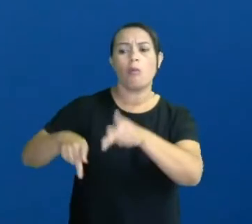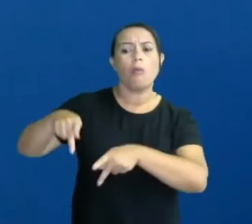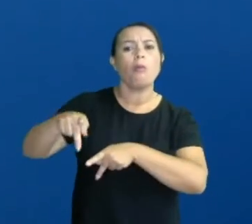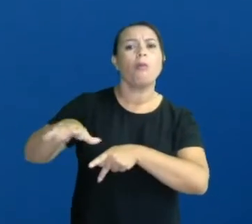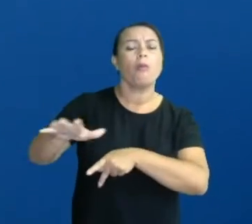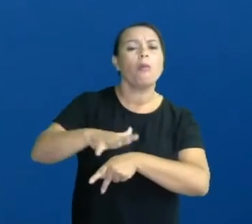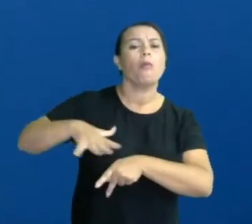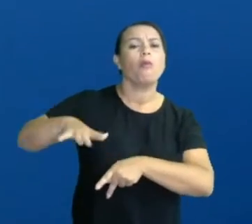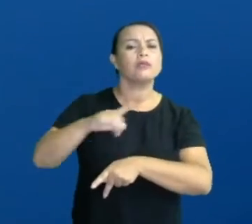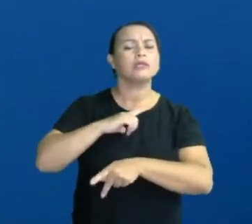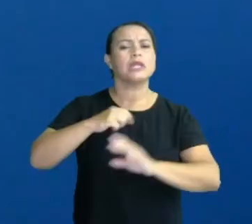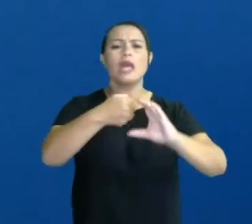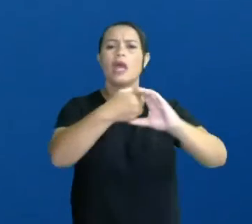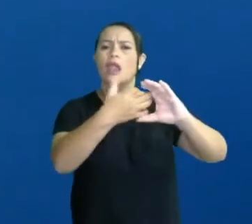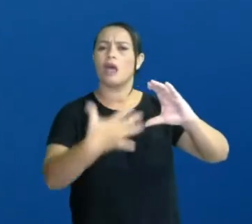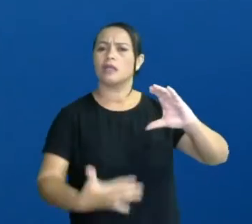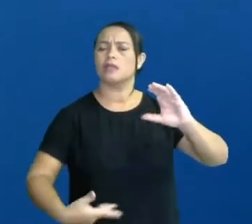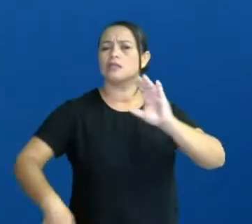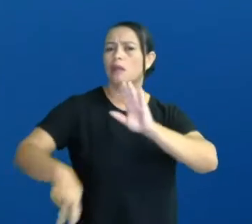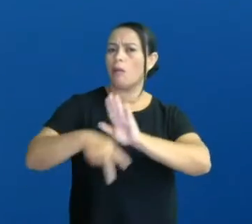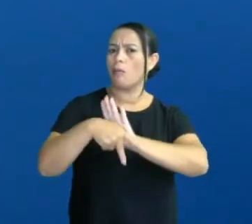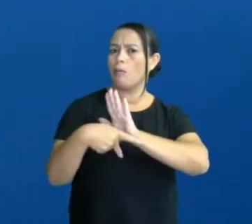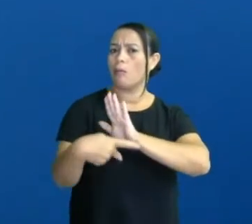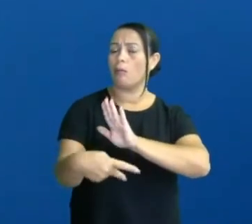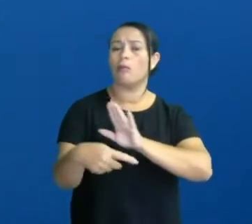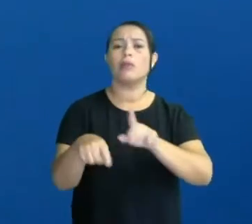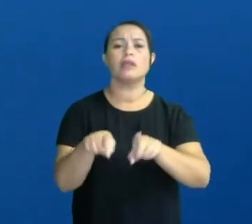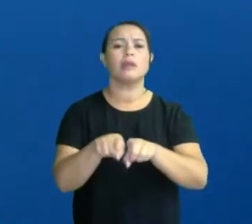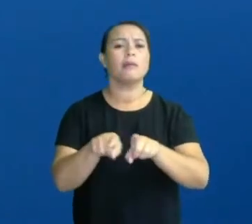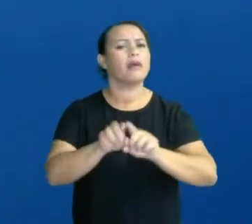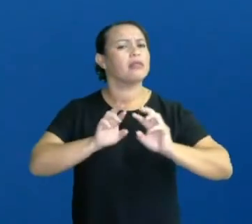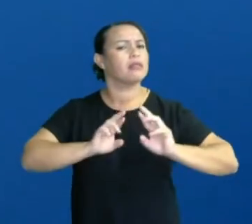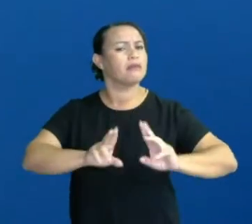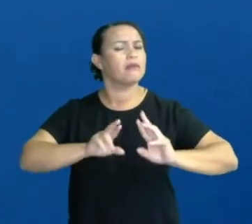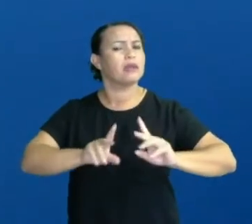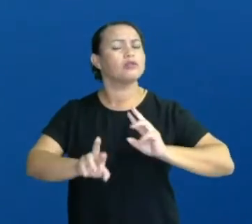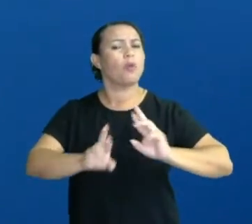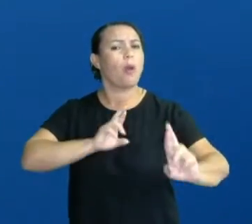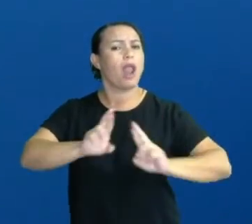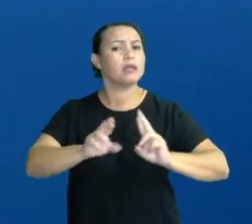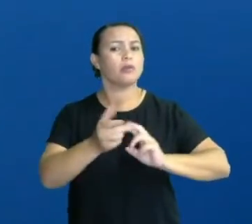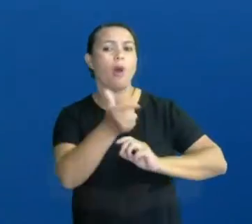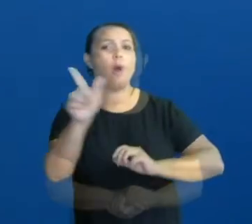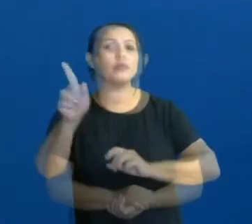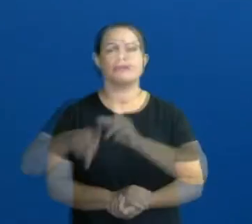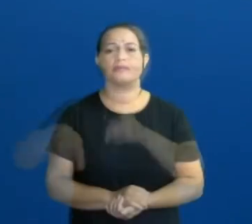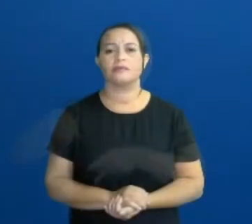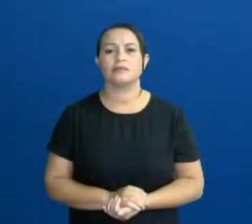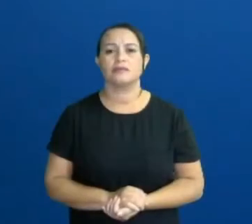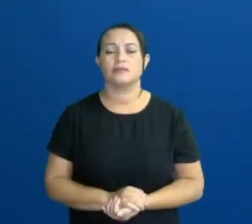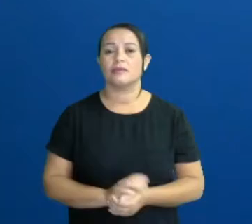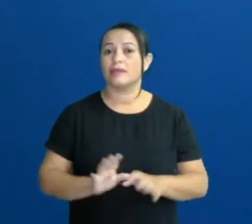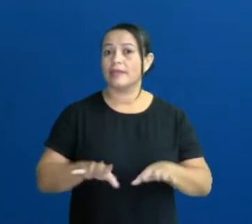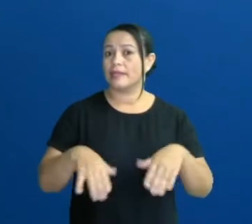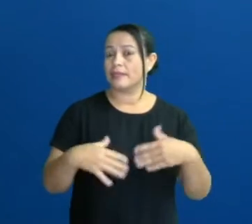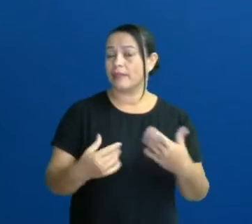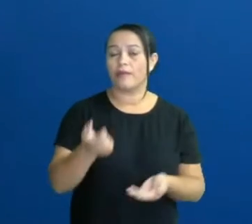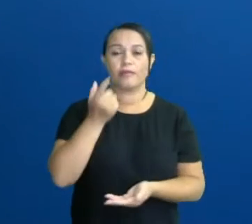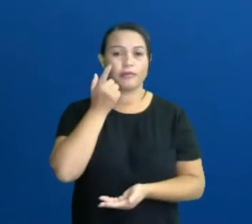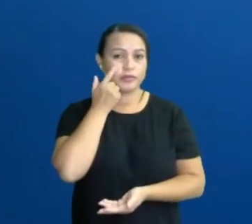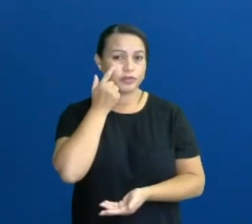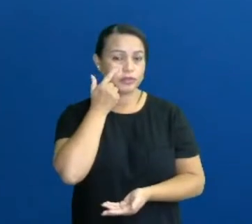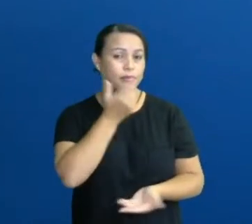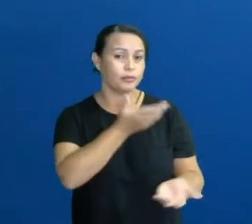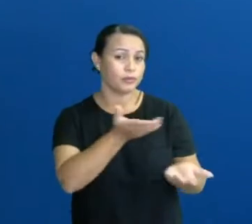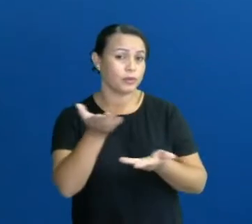povo que tem características próprias e diferentes com relação aos outros. Então, vejamos